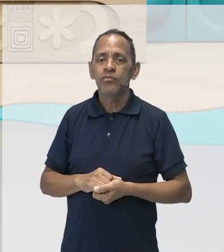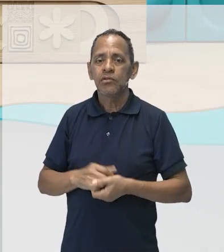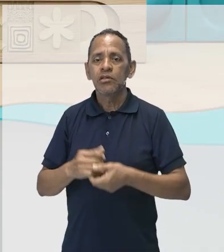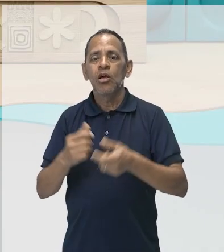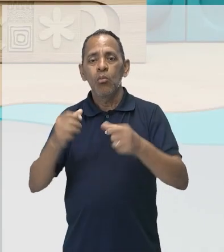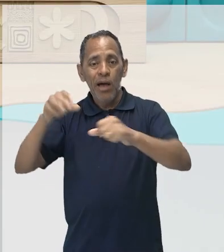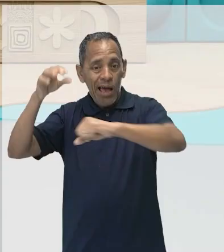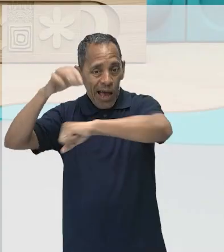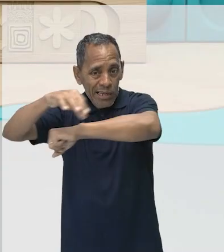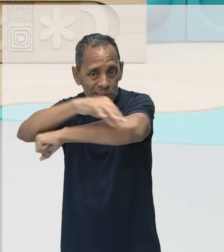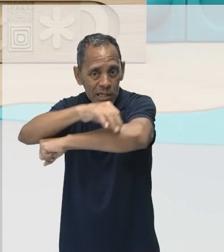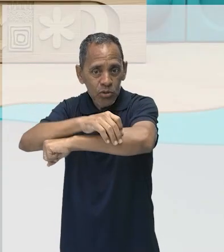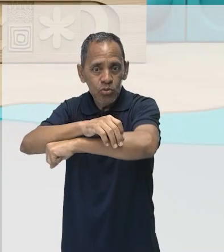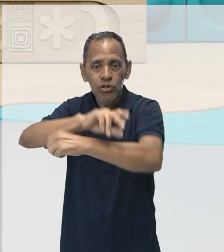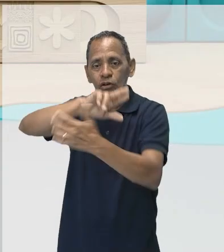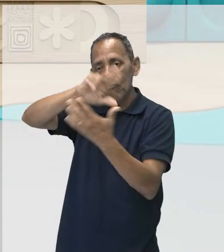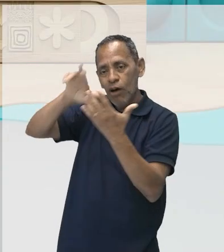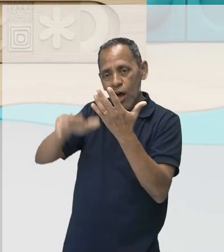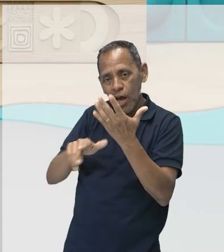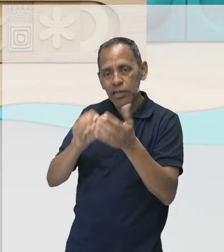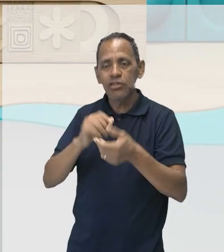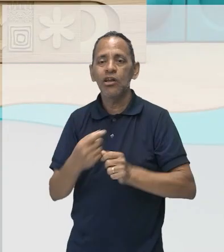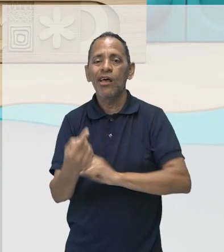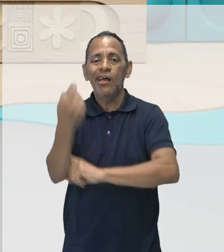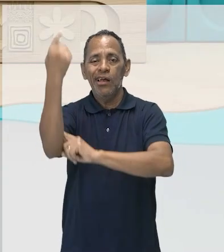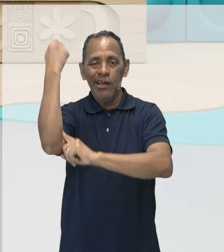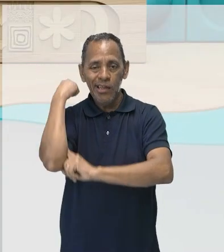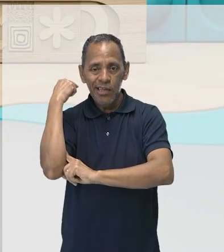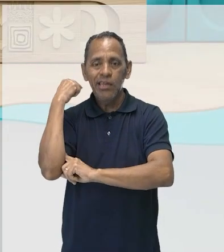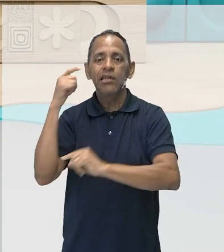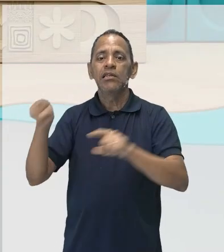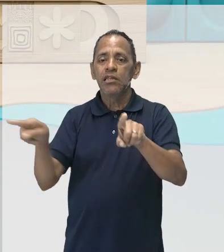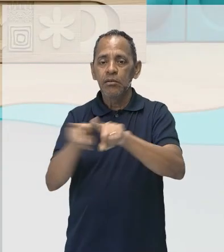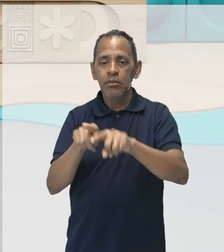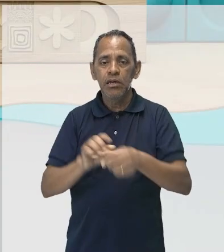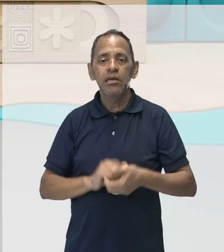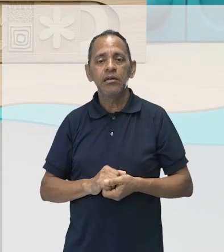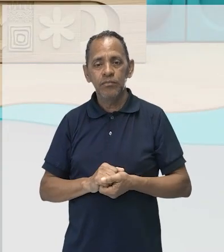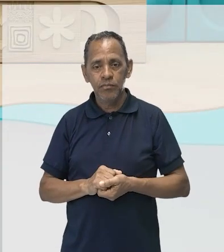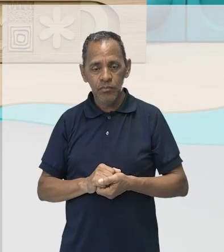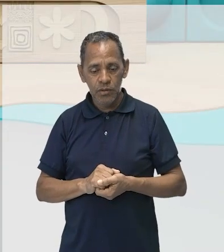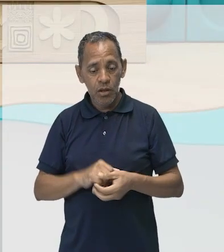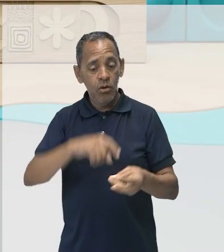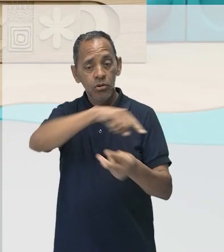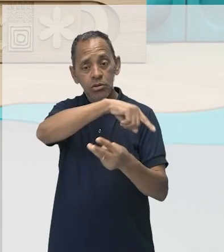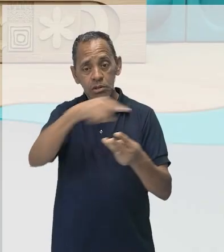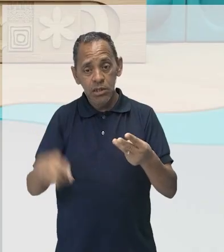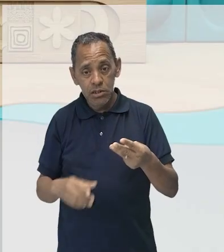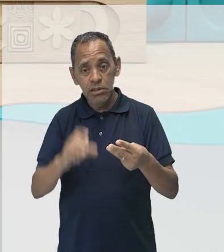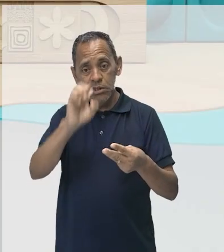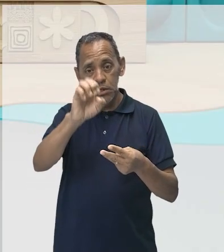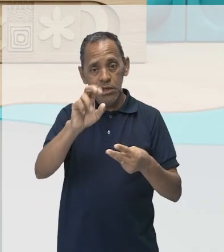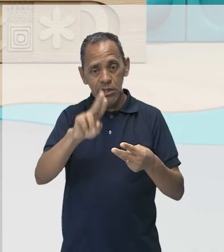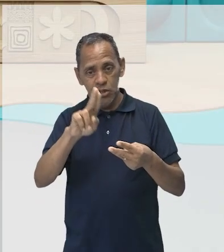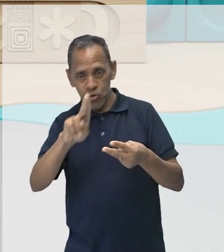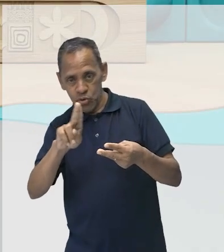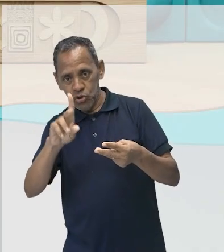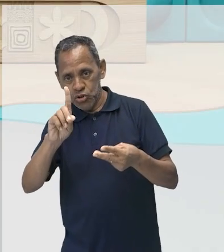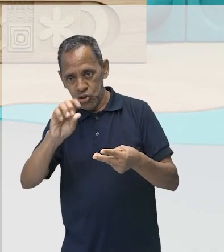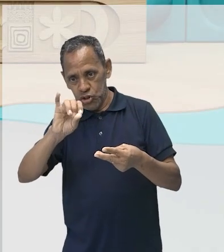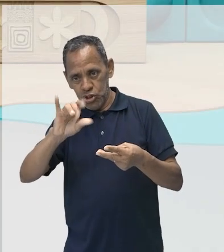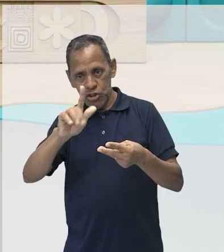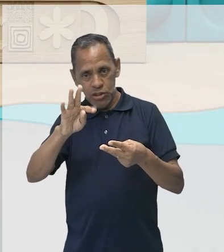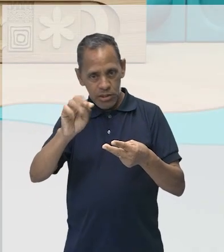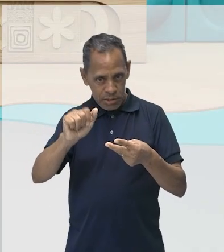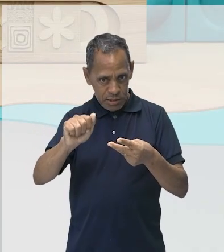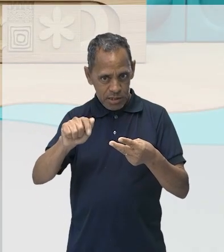né? Porque ela também mistura a questão erudita, clássica, e a contemporânea, que é justamente utilizando